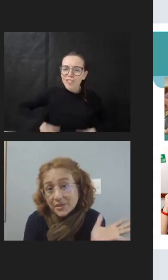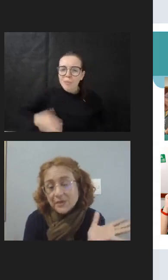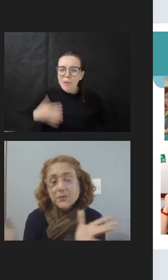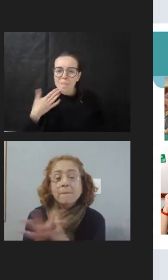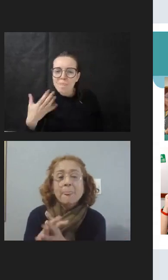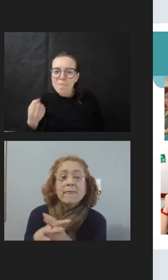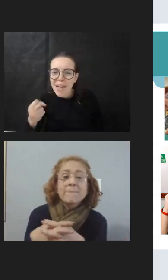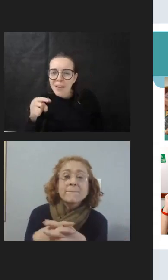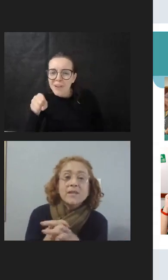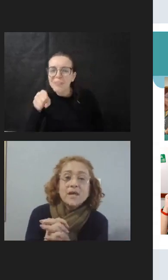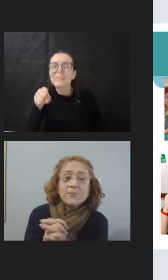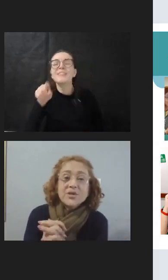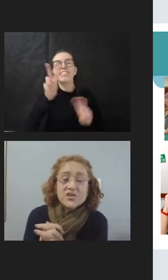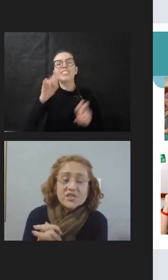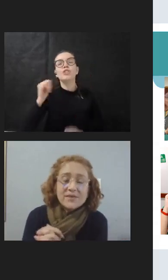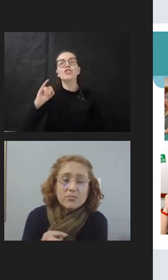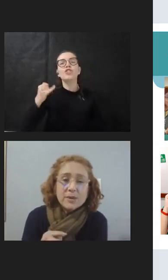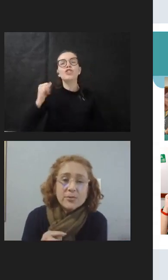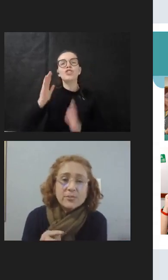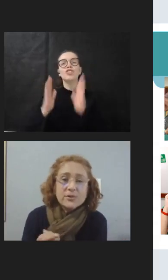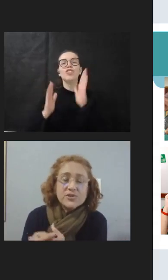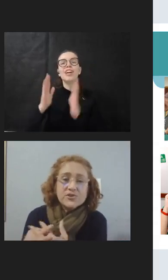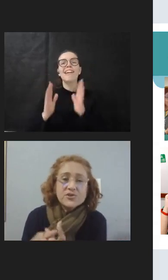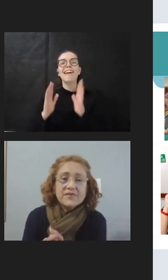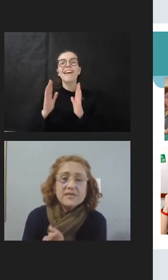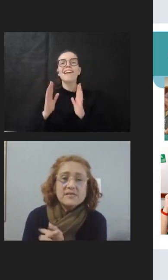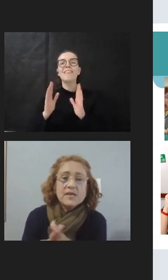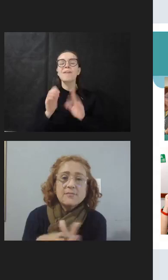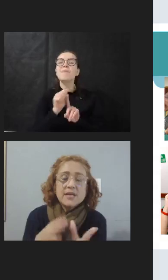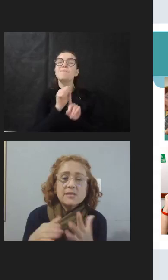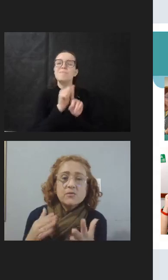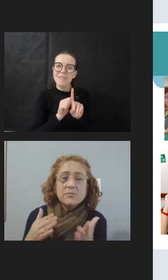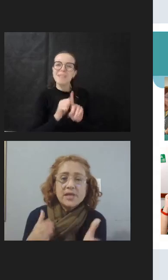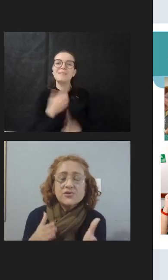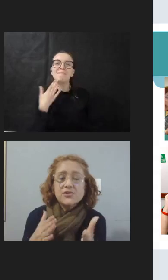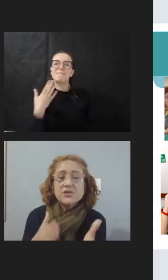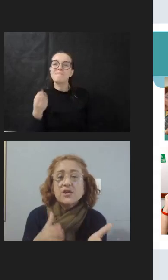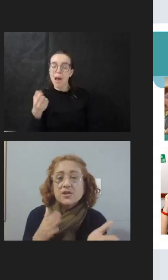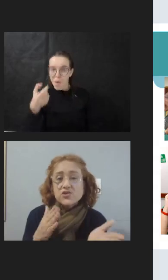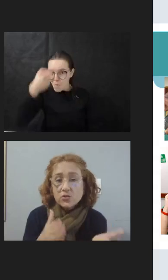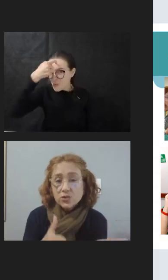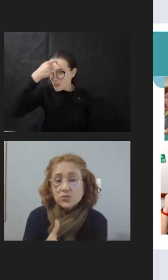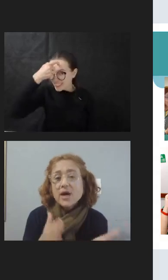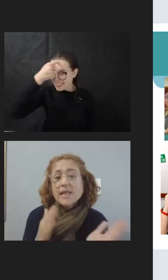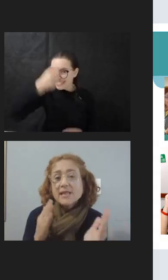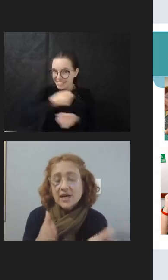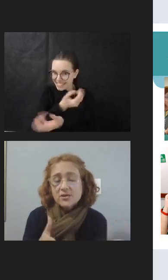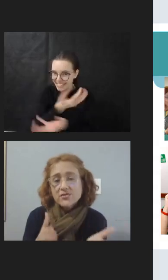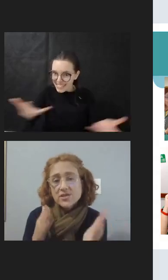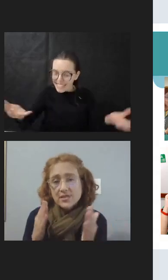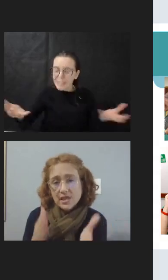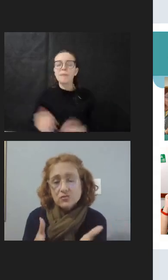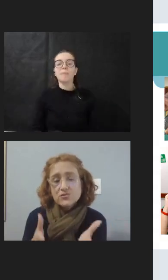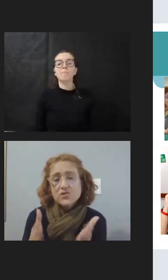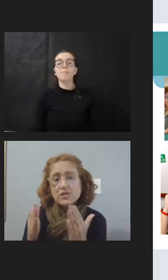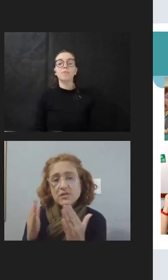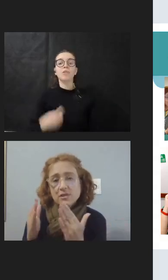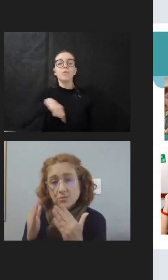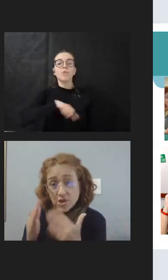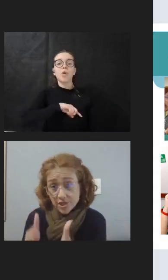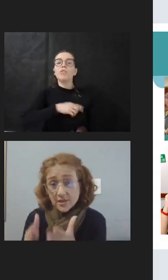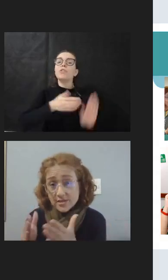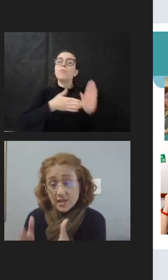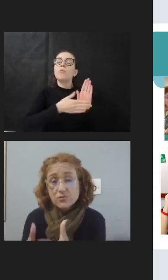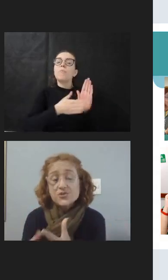Janeiro Branco, porque a gente estava com uma proposta de fazer mensalmente, de acordo com o calendário de saúde